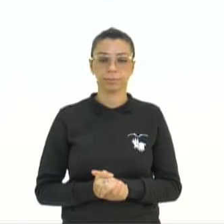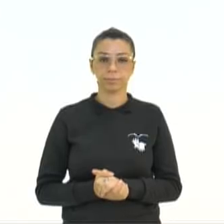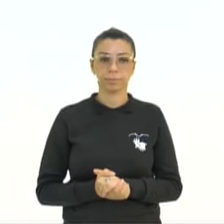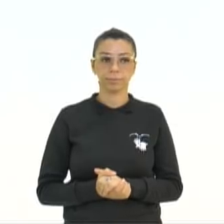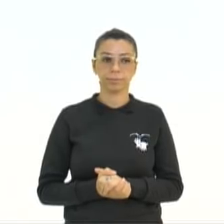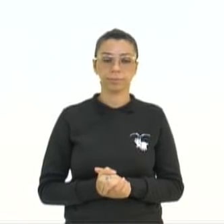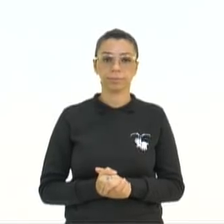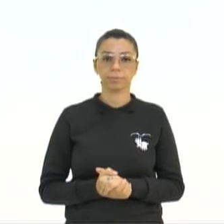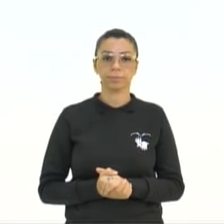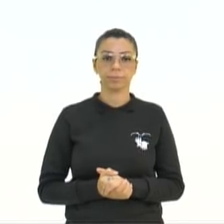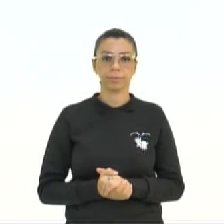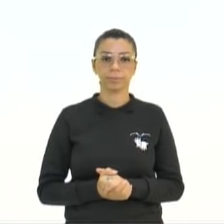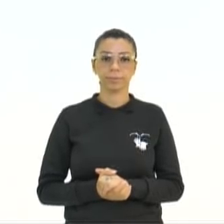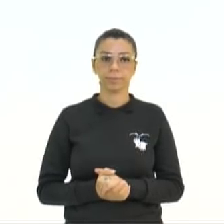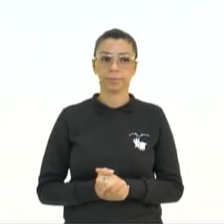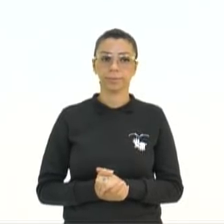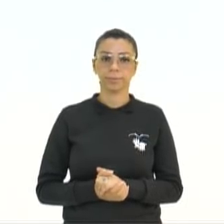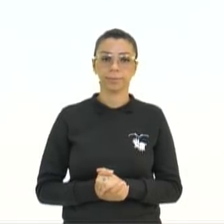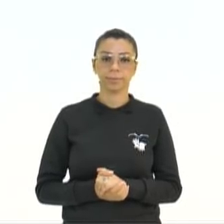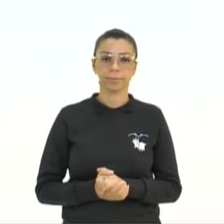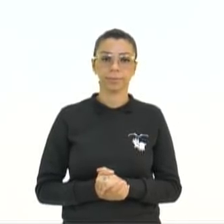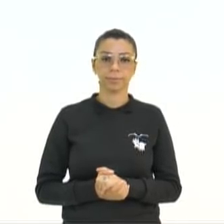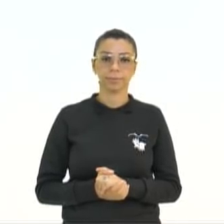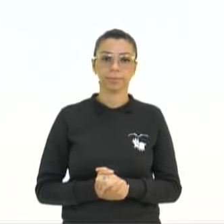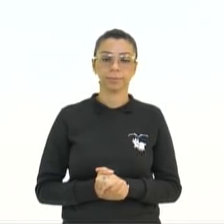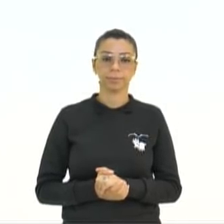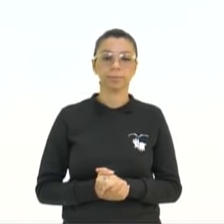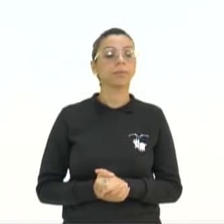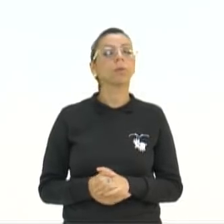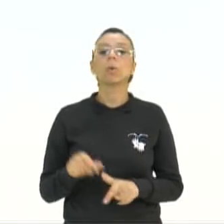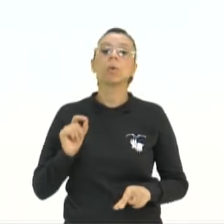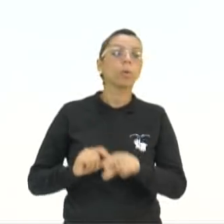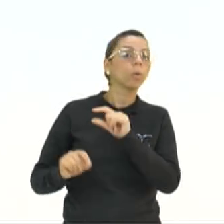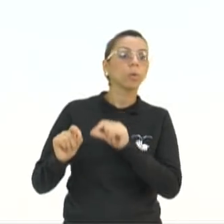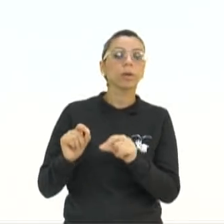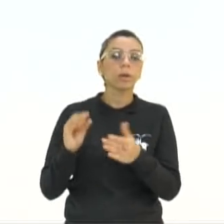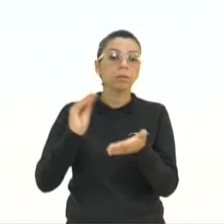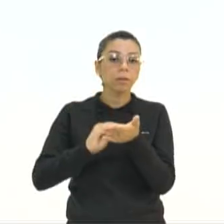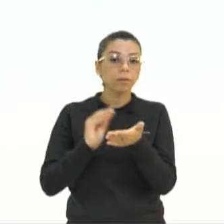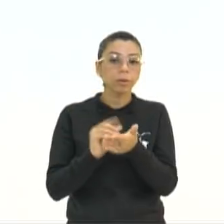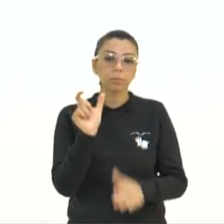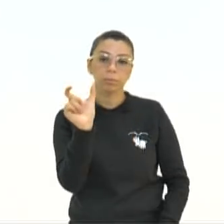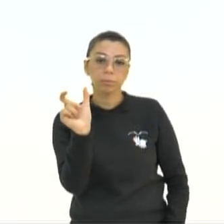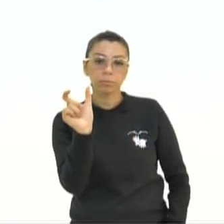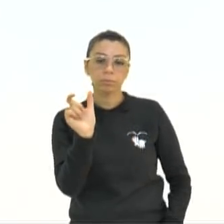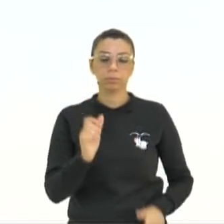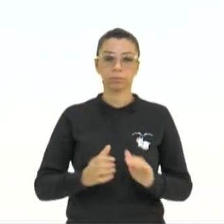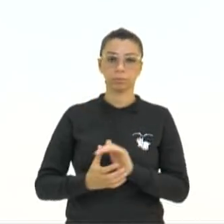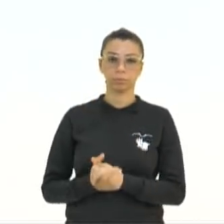e continua. Went to bed afterwards. O que eu vou completar aí? Vamos lá.